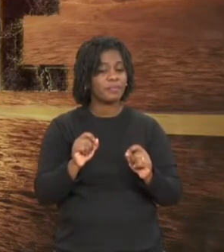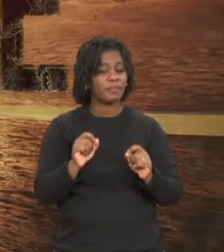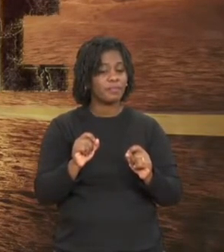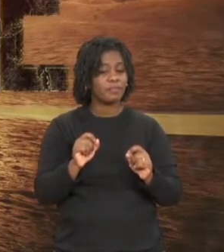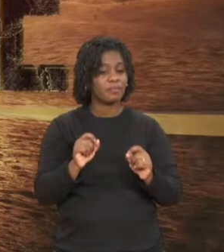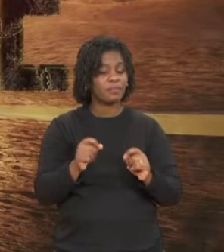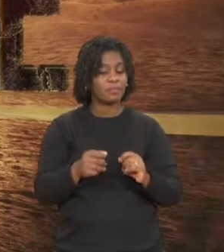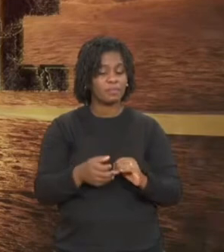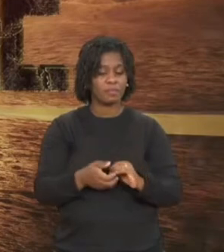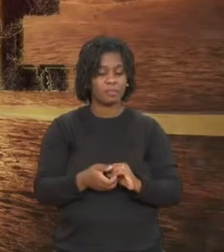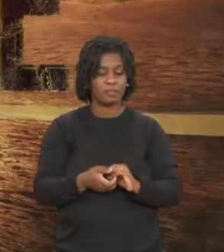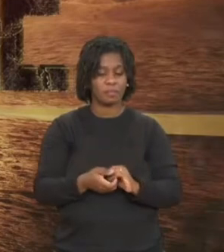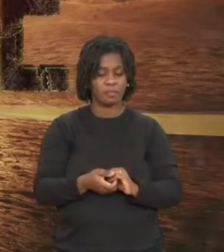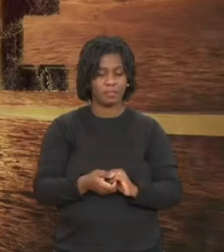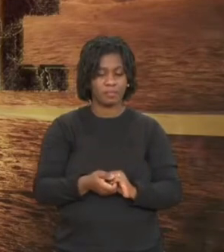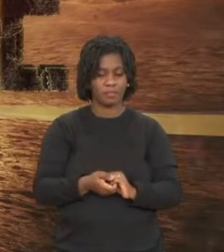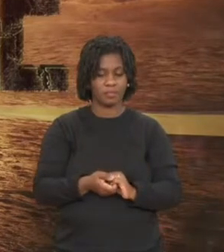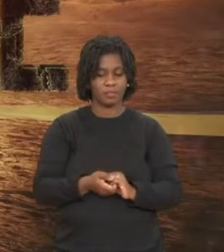cordeiro.